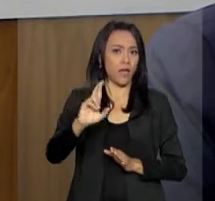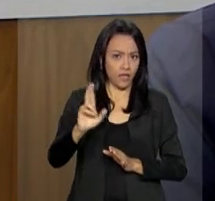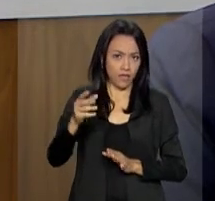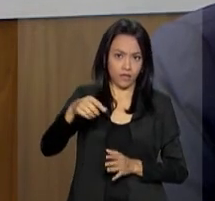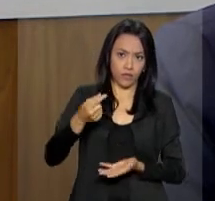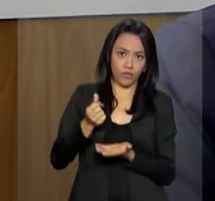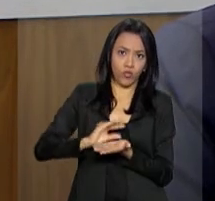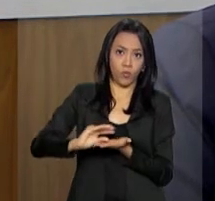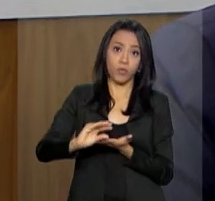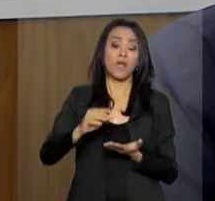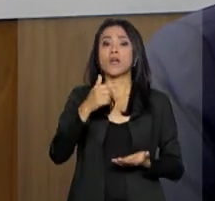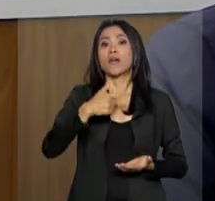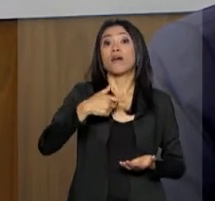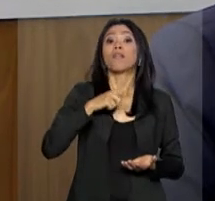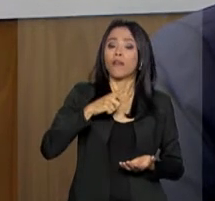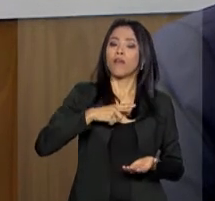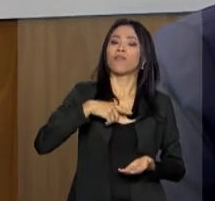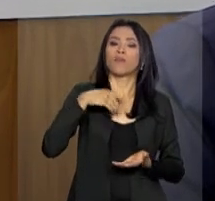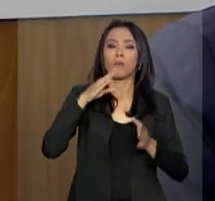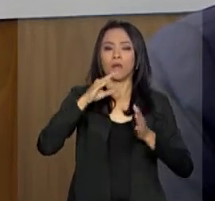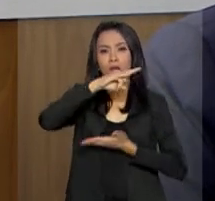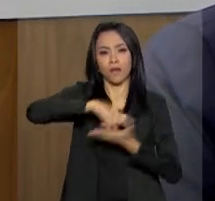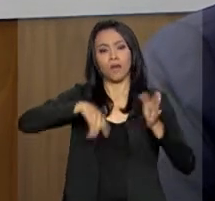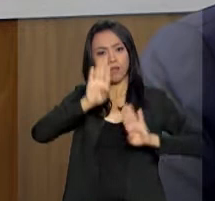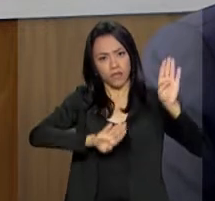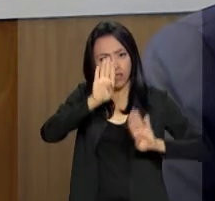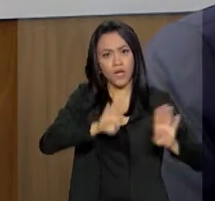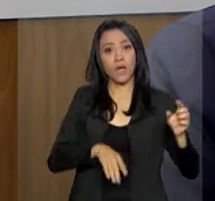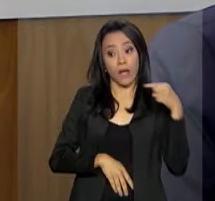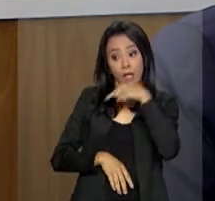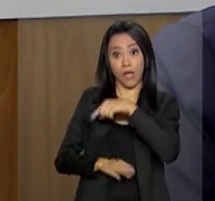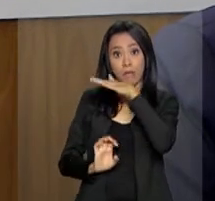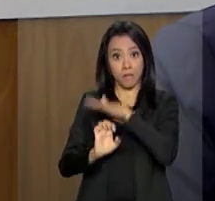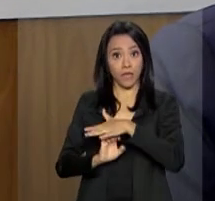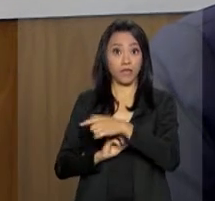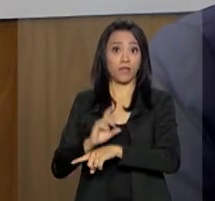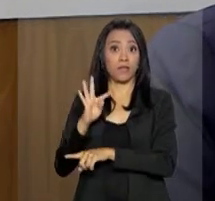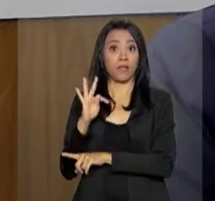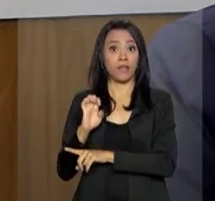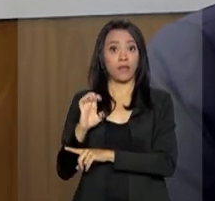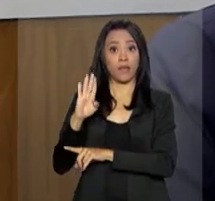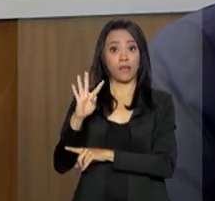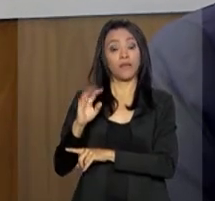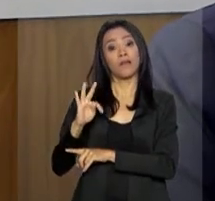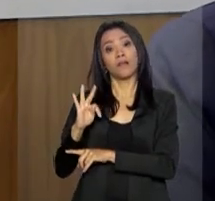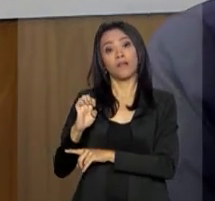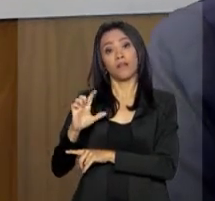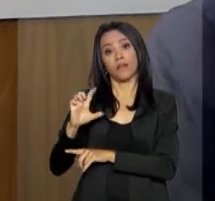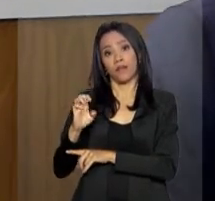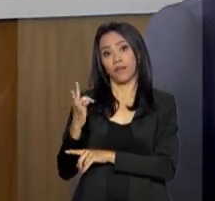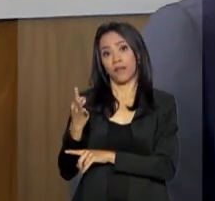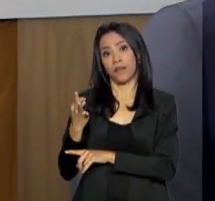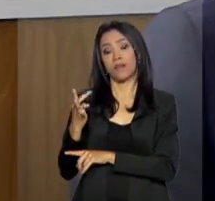houve uma licitação a celebrar junto com as empresas fará a implantação e eu só não quero que as pessoas confundam